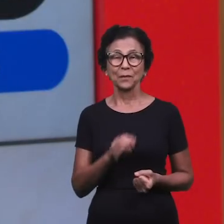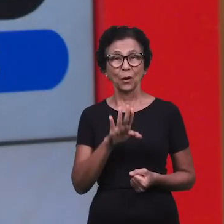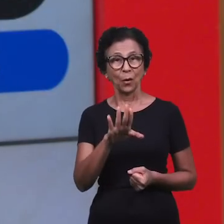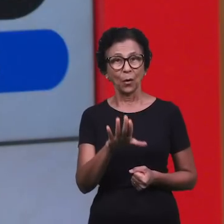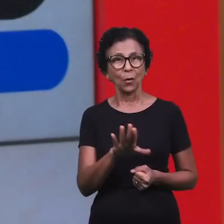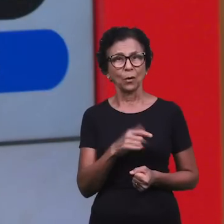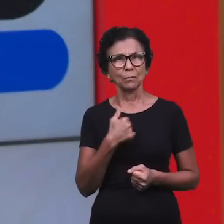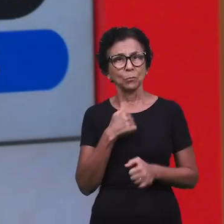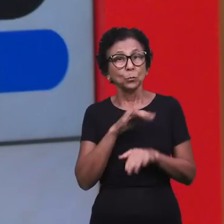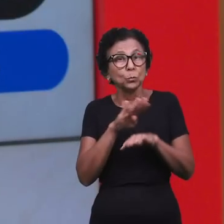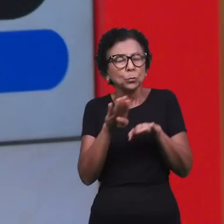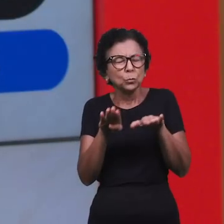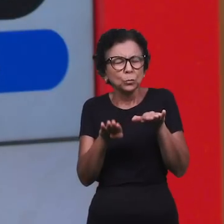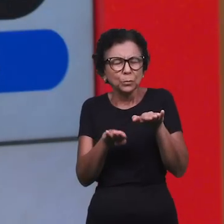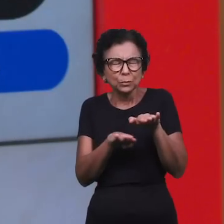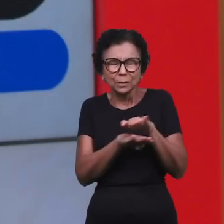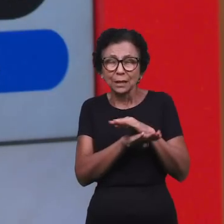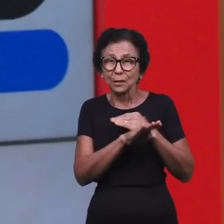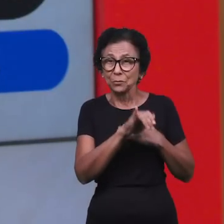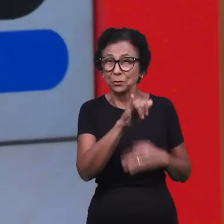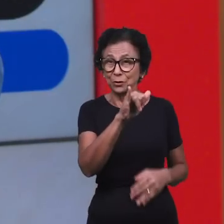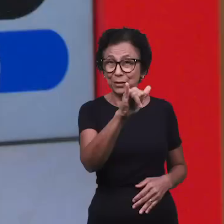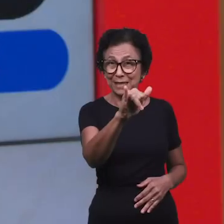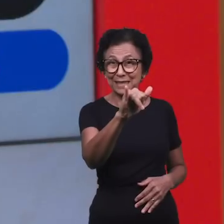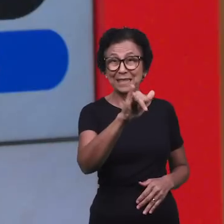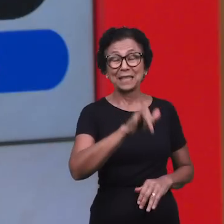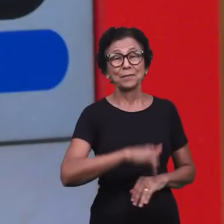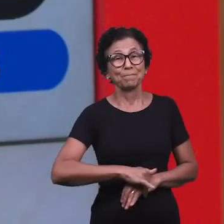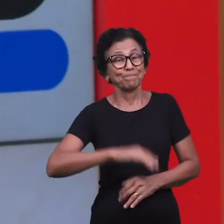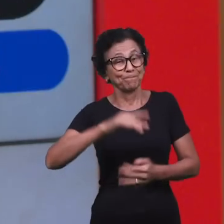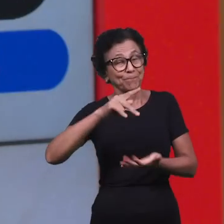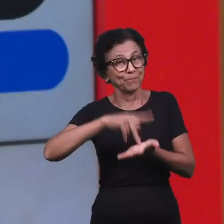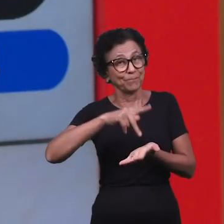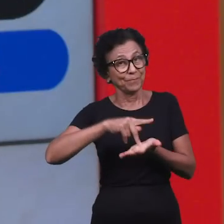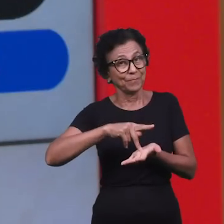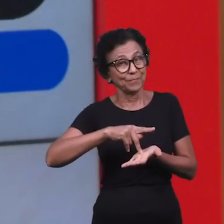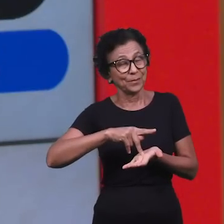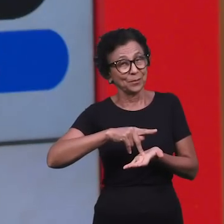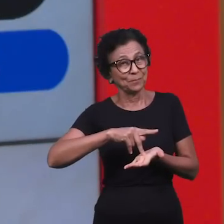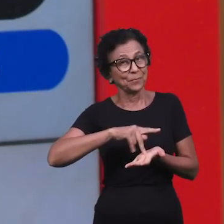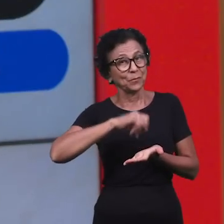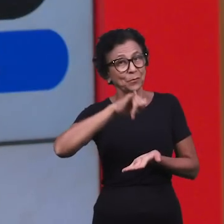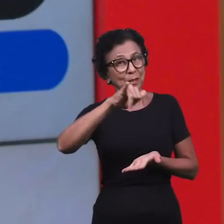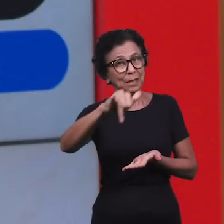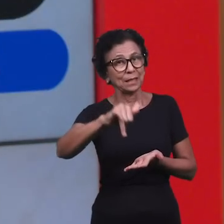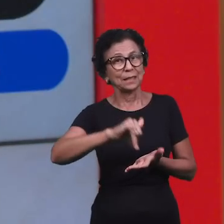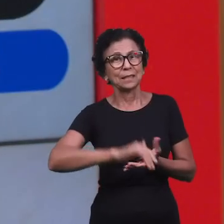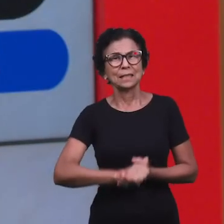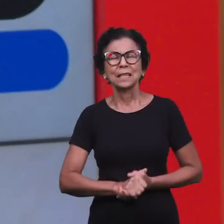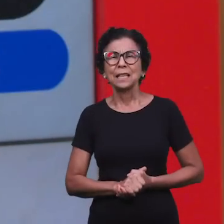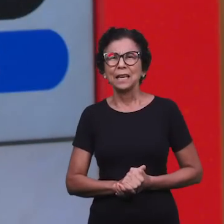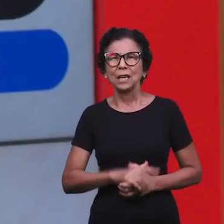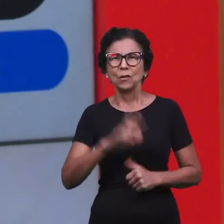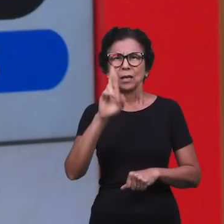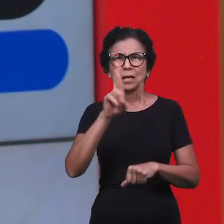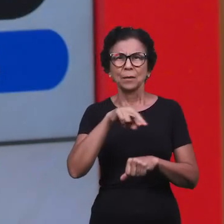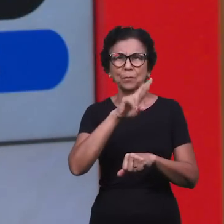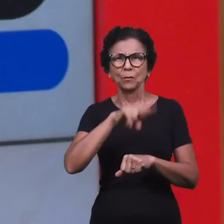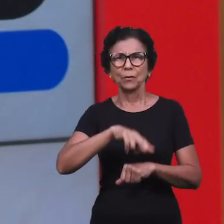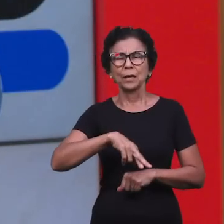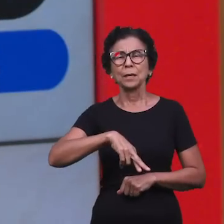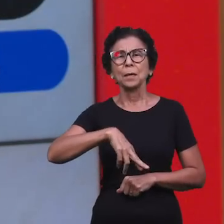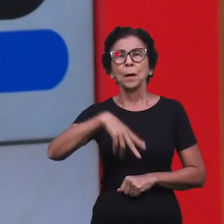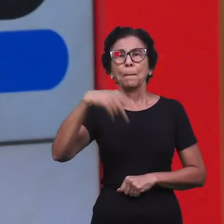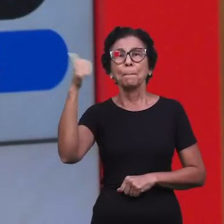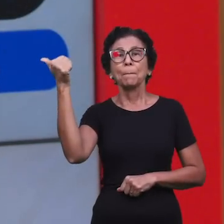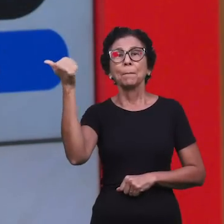maior humildade no mundo, tá? Sendo bastante sincero com vocês. Eu tenho muito mais reprovações